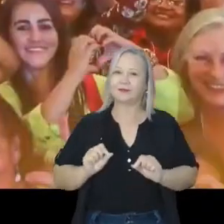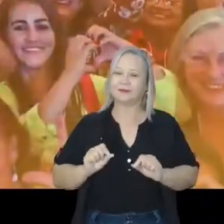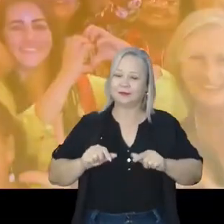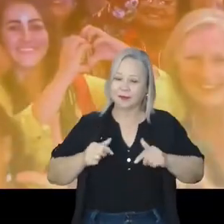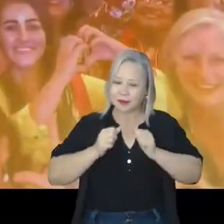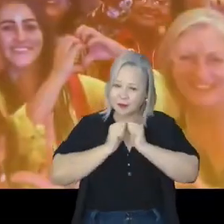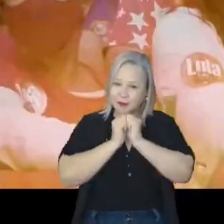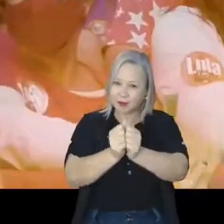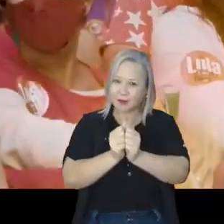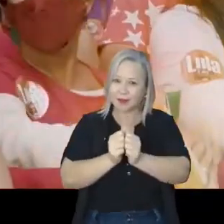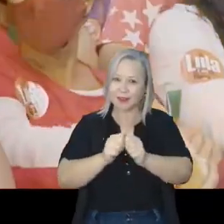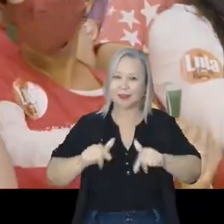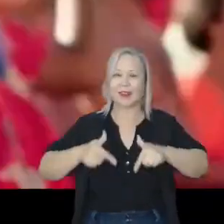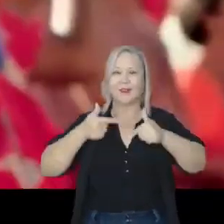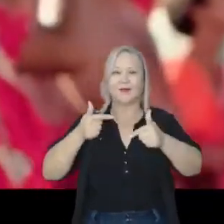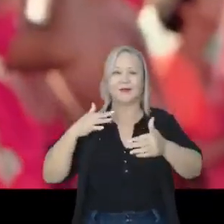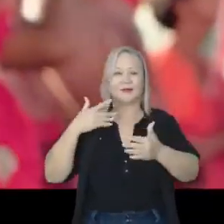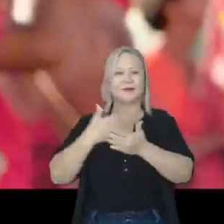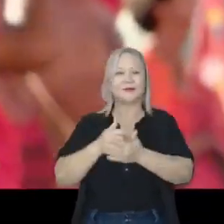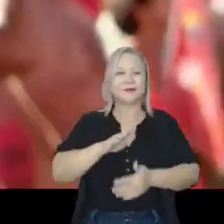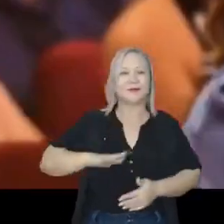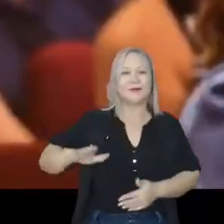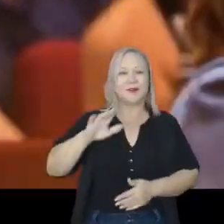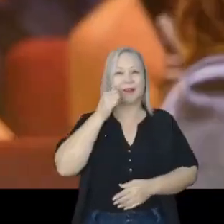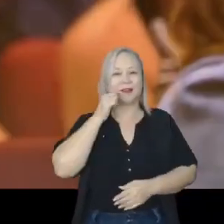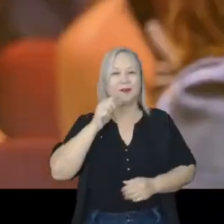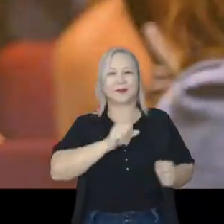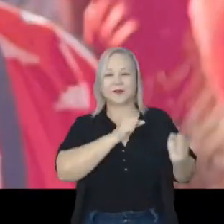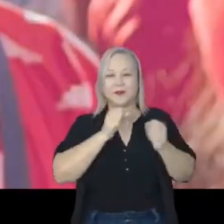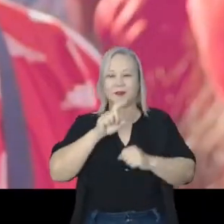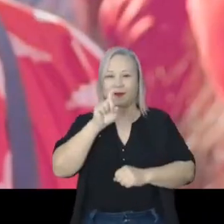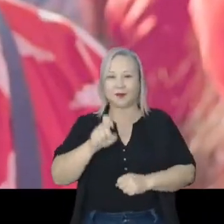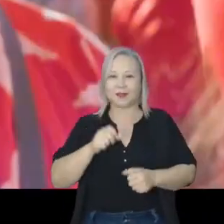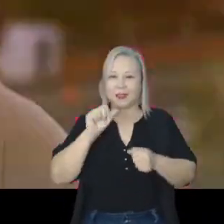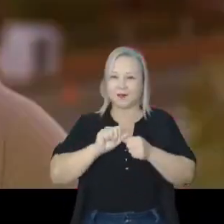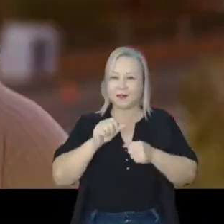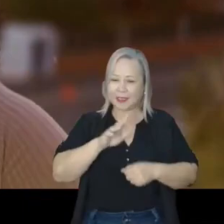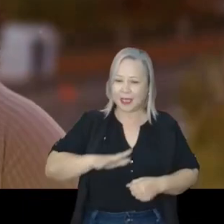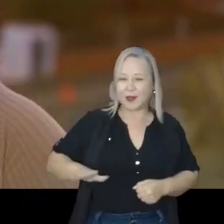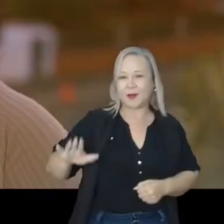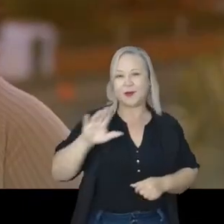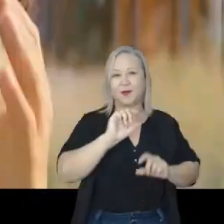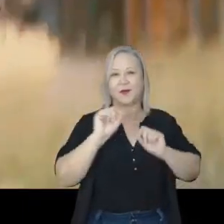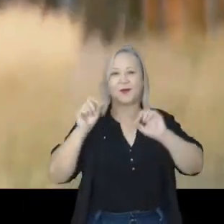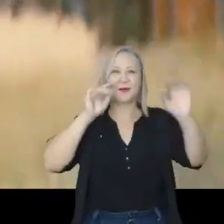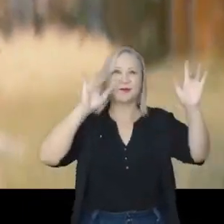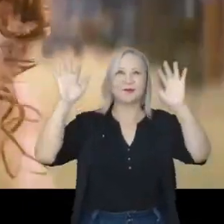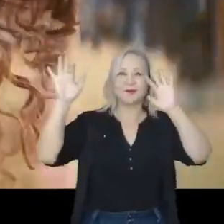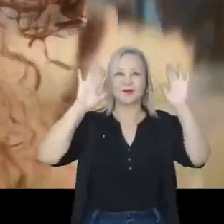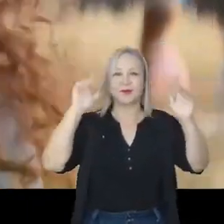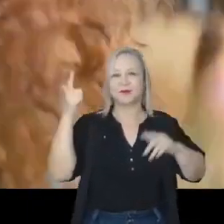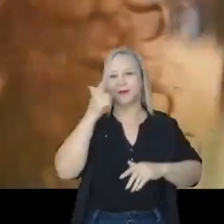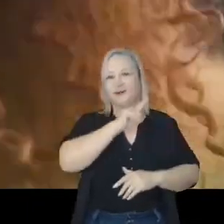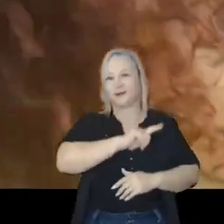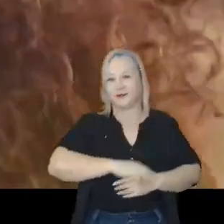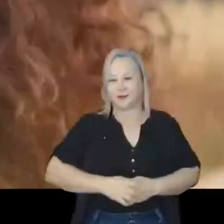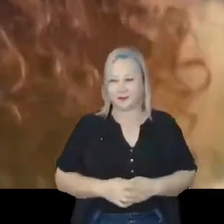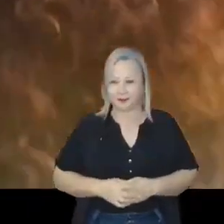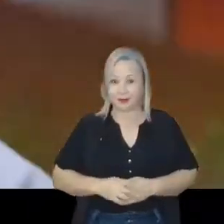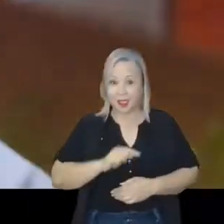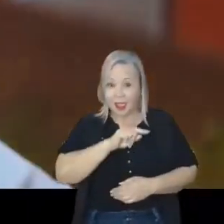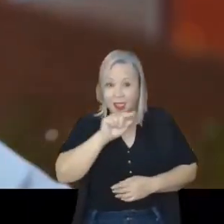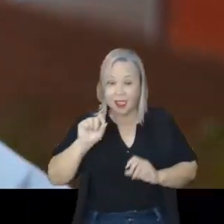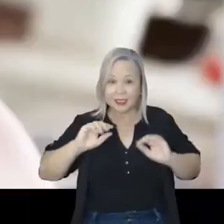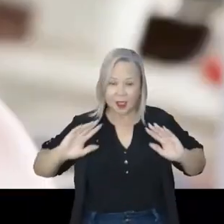luta, até que todas as mulheres possam ser e fazer tudo aquilo que seus sonhos alcançarem. Essa